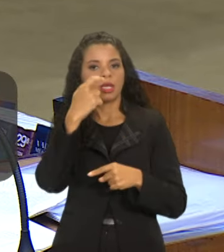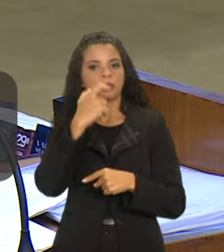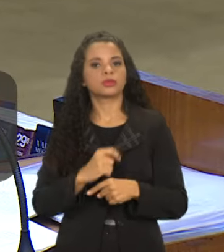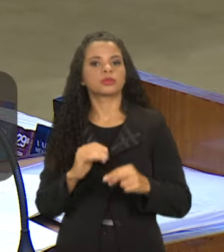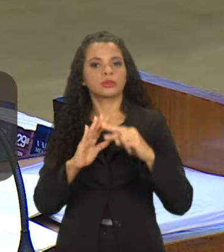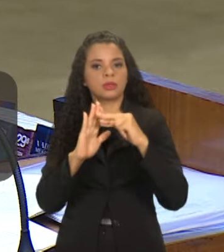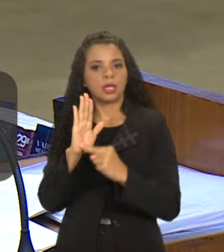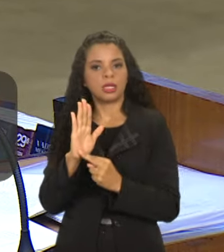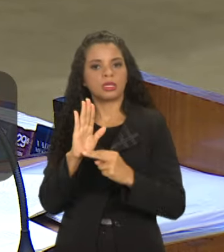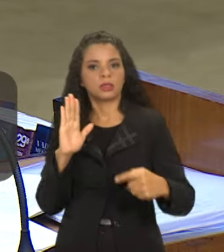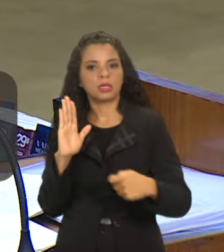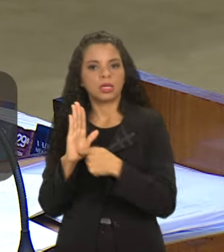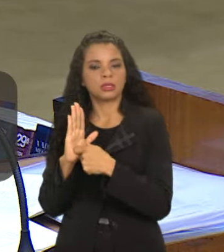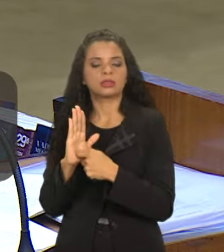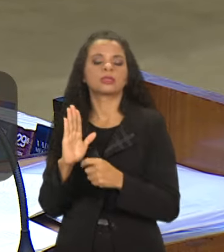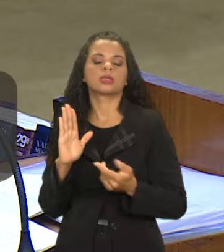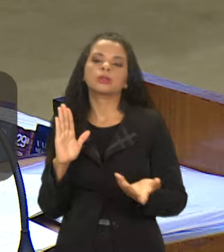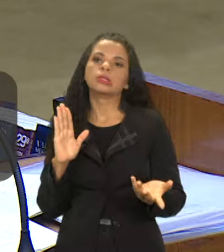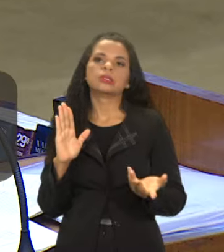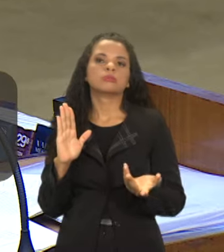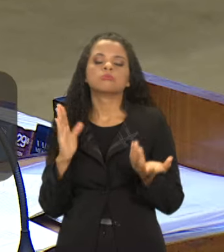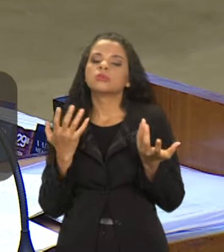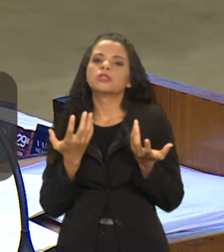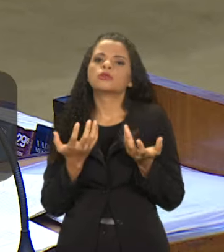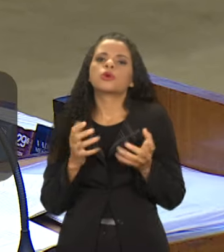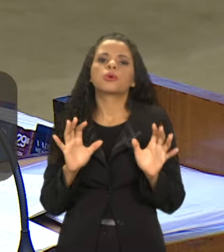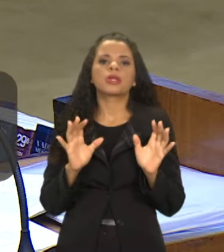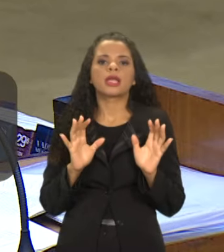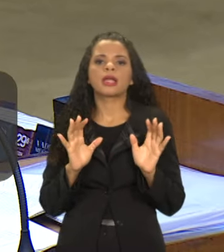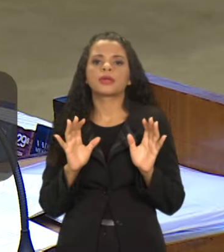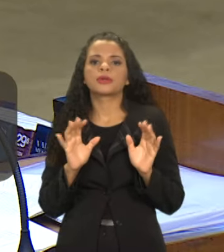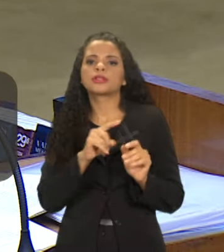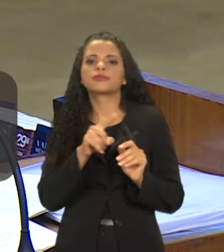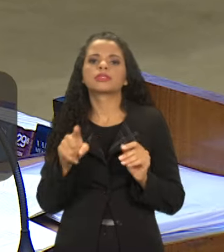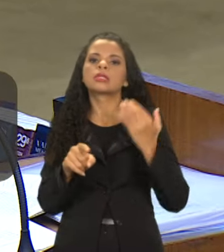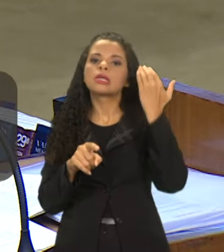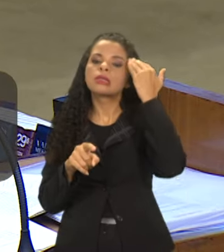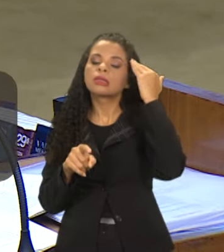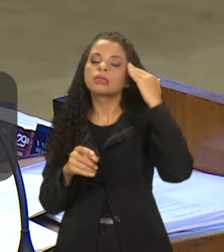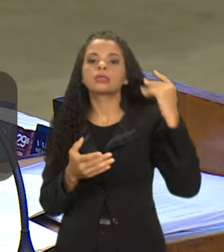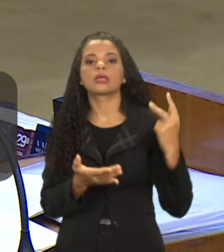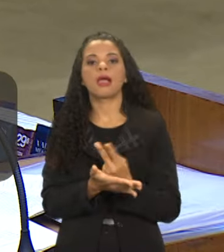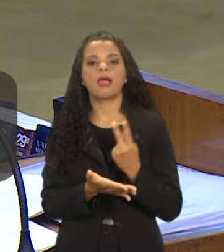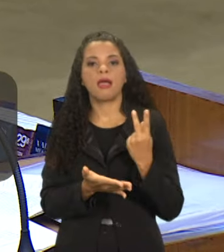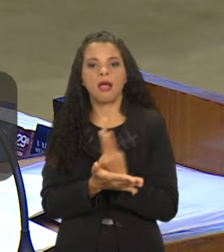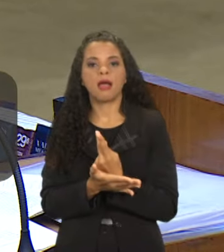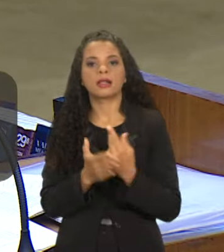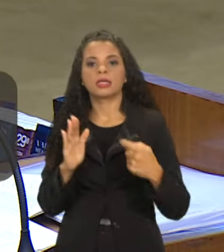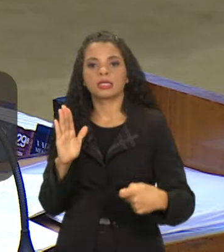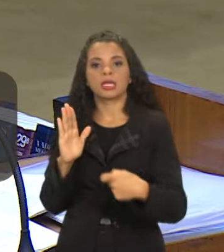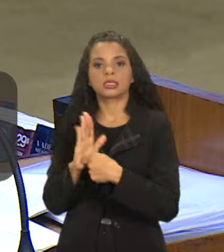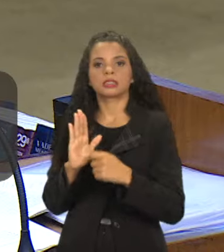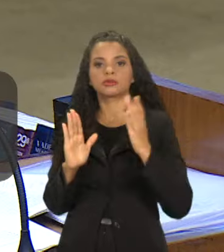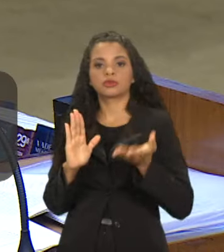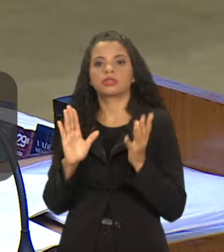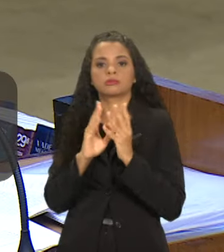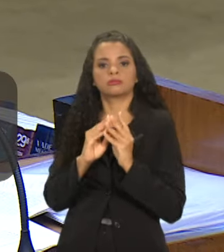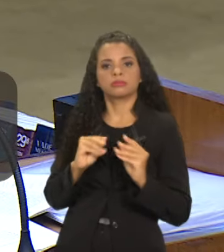que passasse a falsa ideia de que essa ação está sendo liquidada.